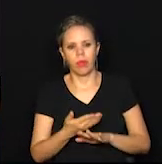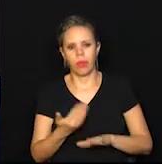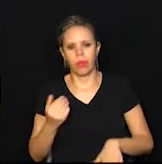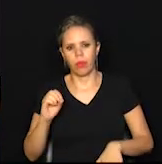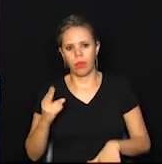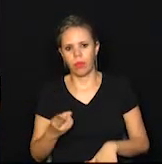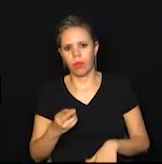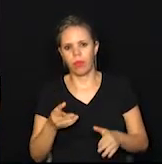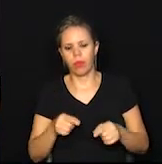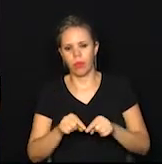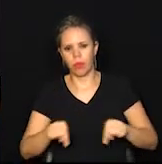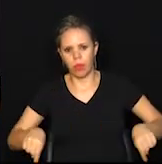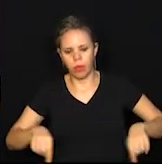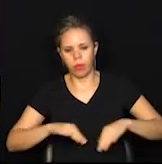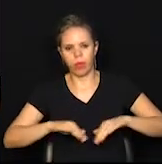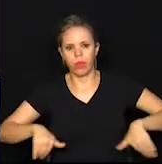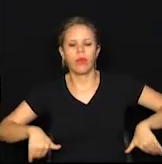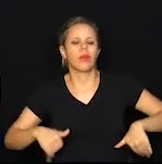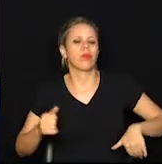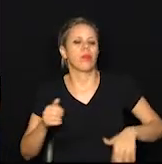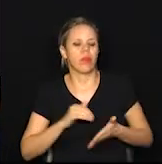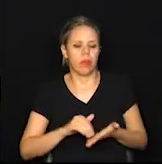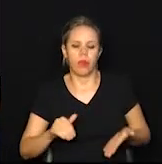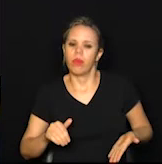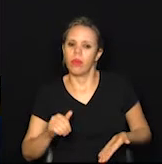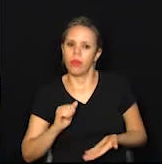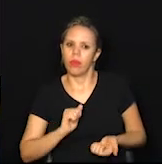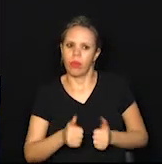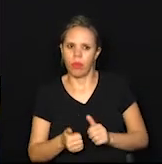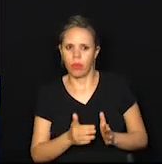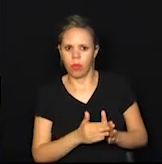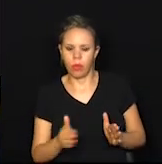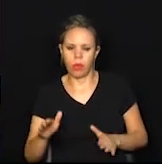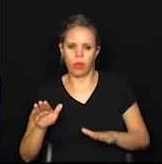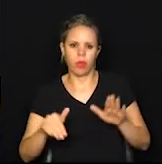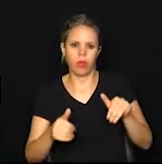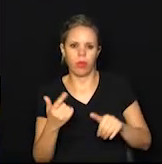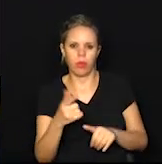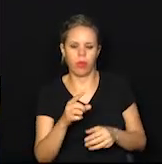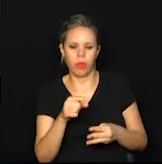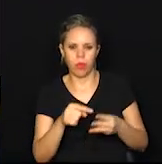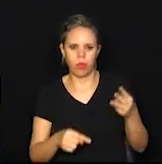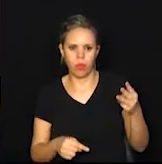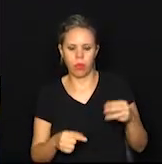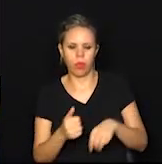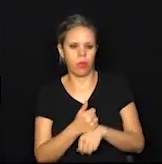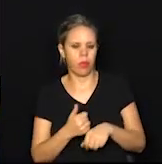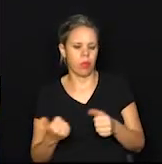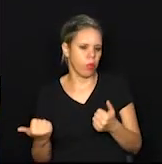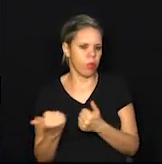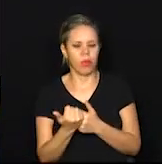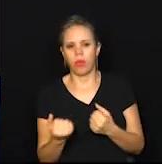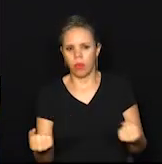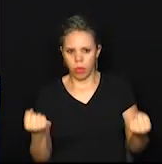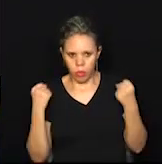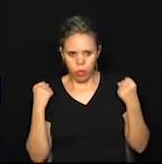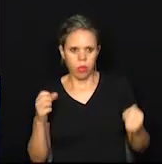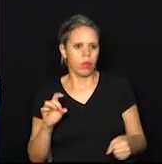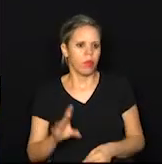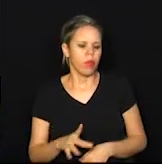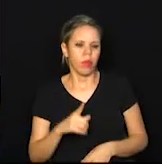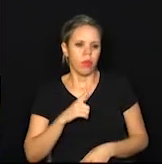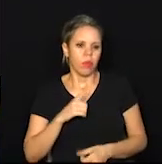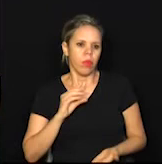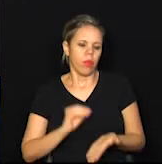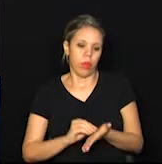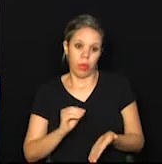se desvincularam da Secretaria do Esporte, e nesse período foram chamados apenas 3 profissionais de educação física. Então a gente tem uma